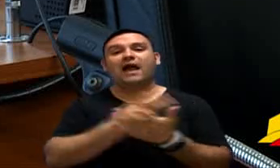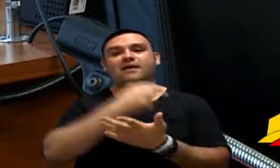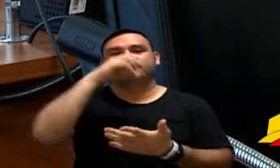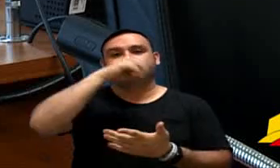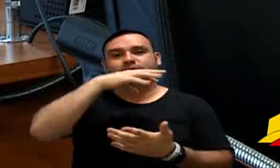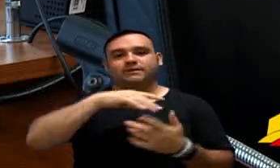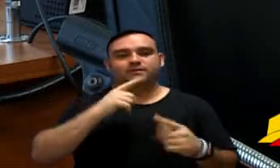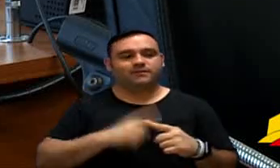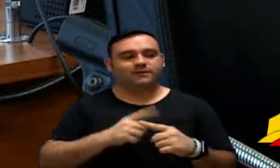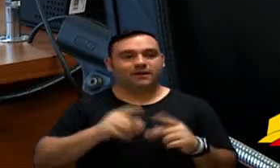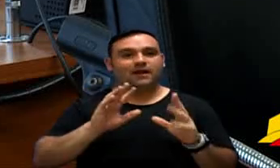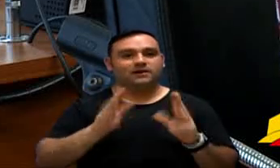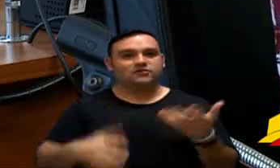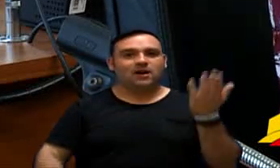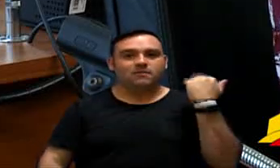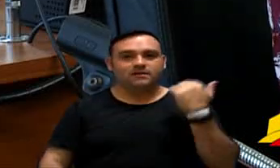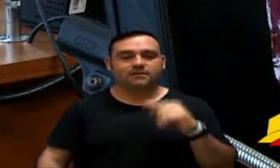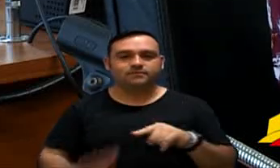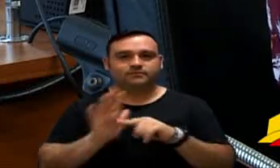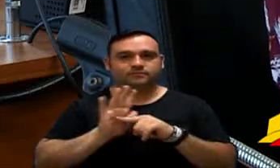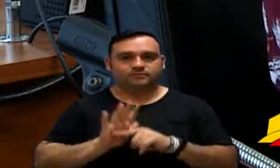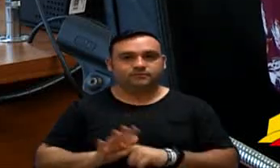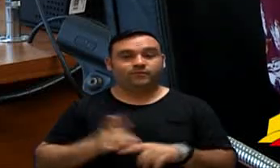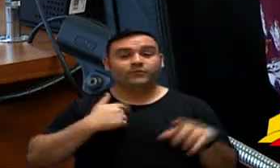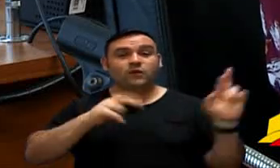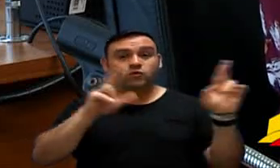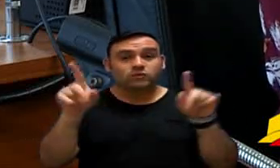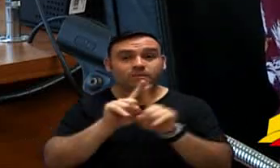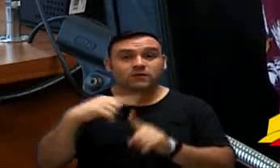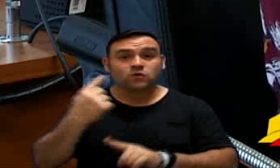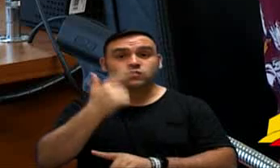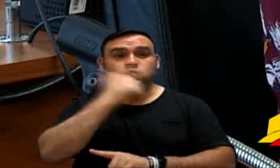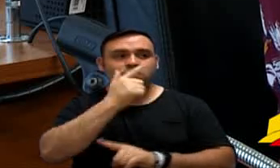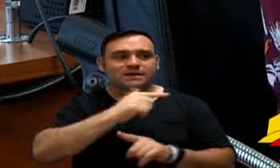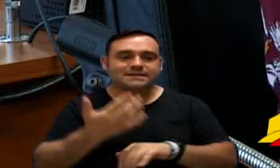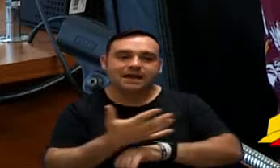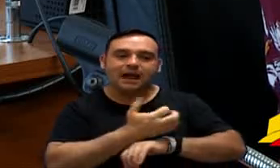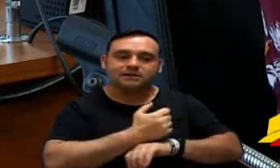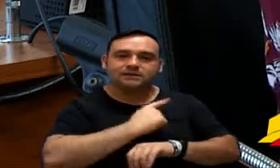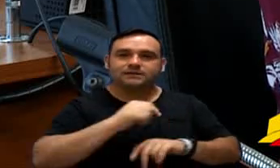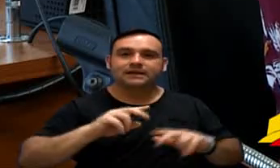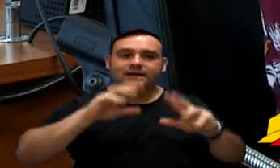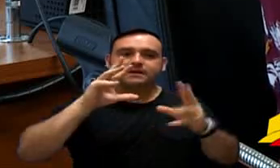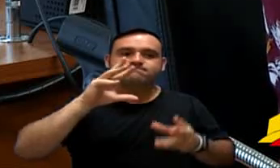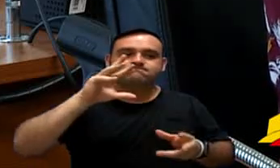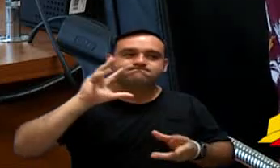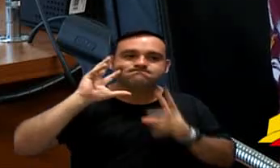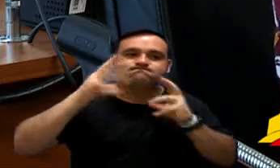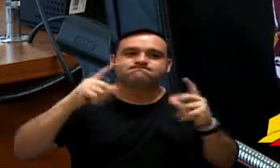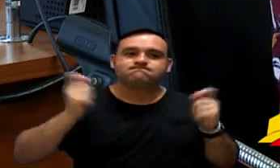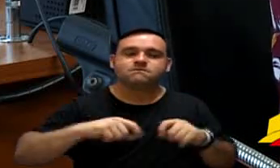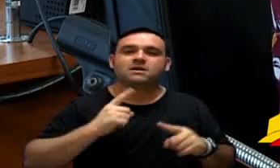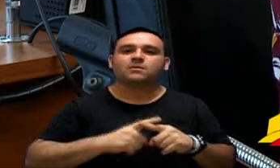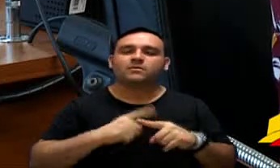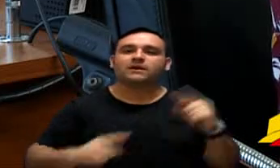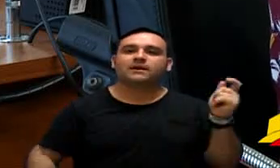indevida, que já tinha sido levantada. Espero que a gente consiga o quanto antes ter a resolução disso daí, porque possa retornar. Deixa eu só